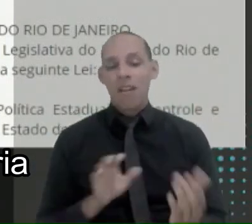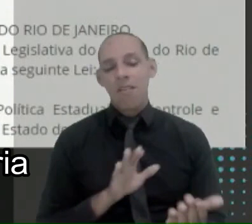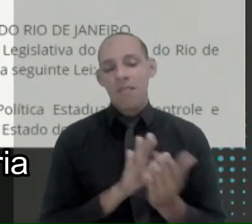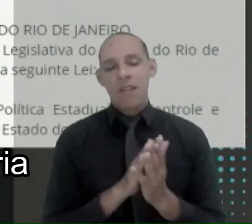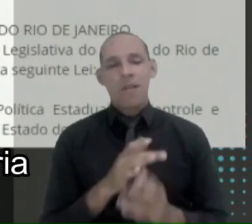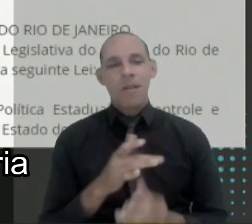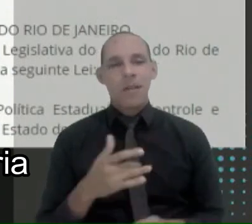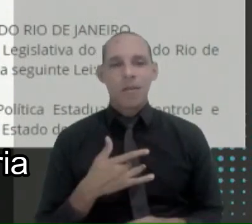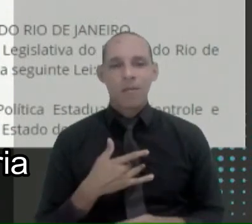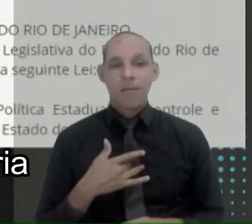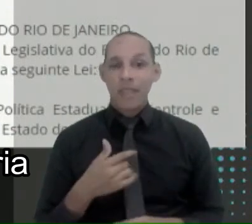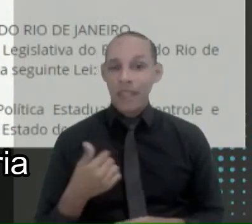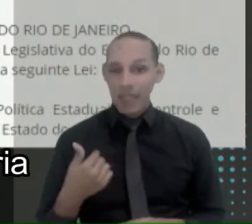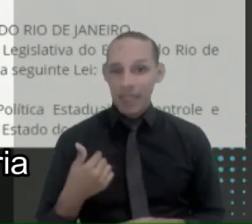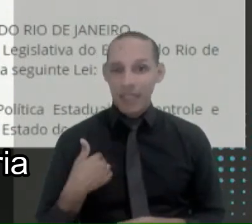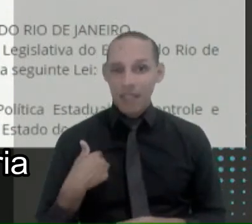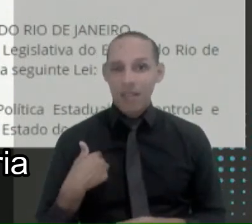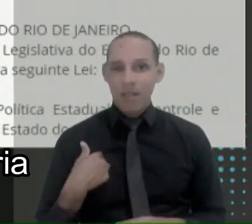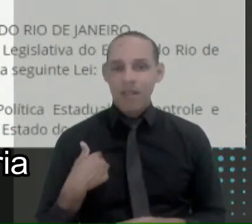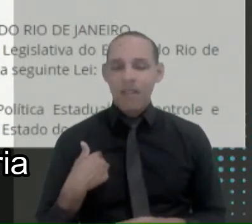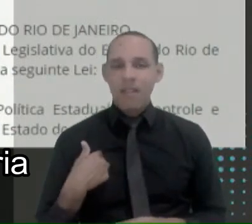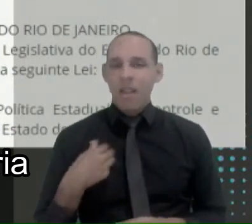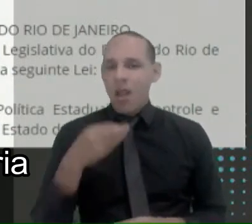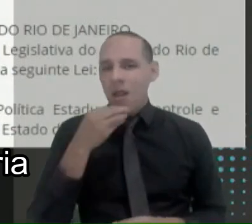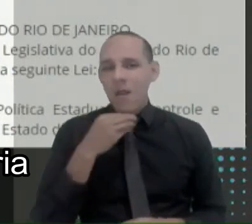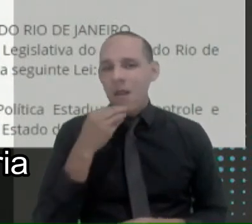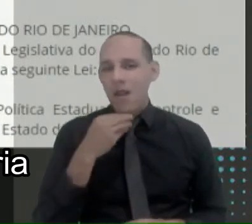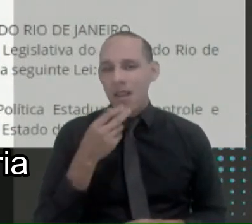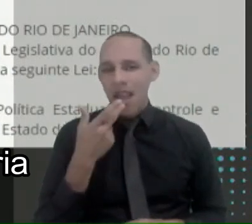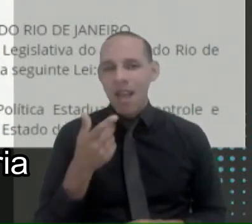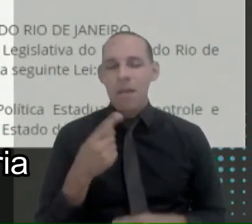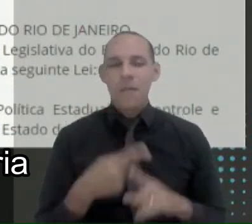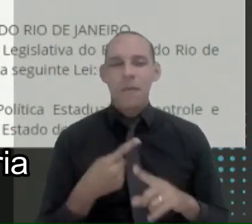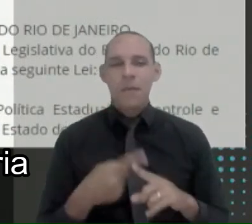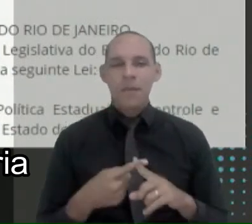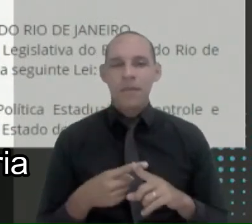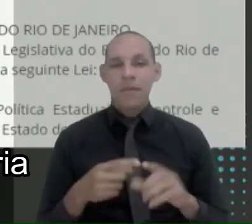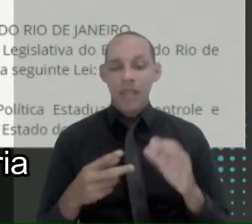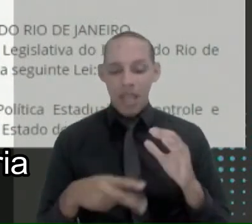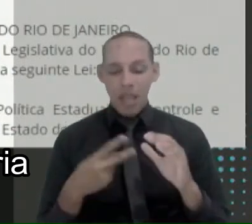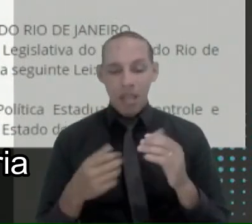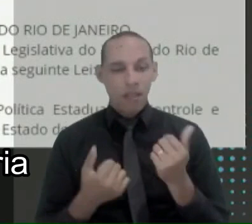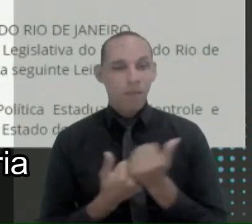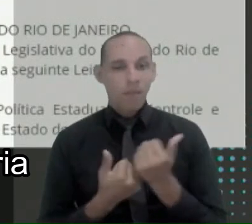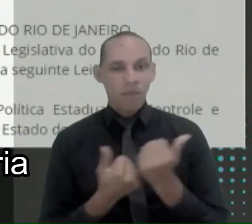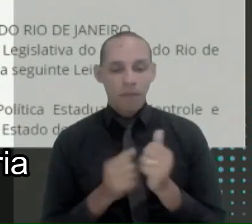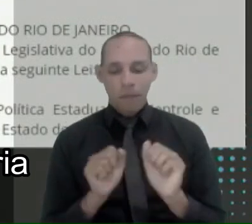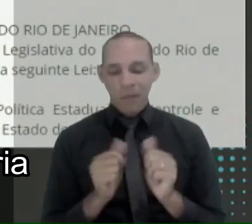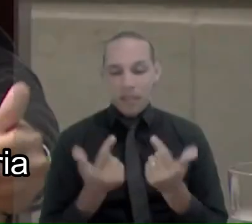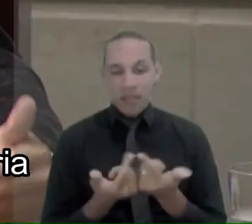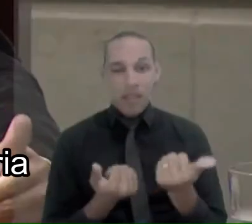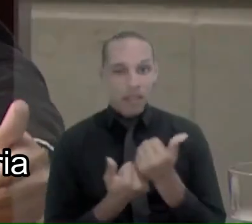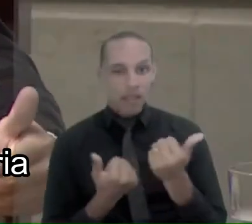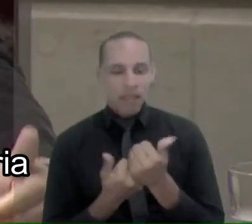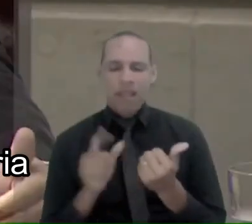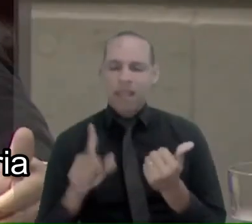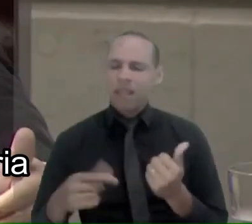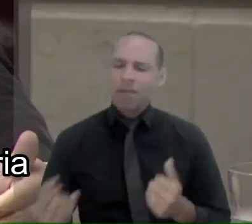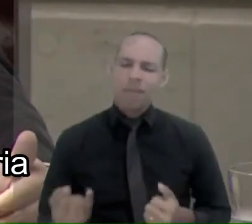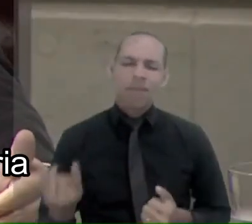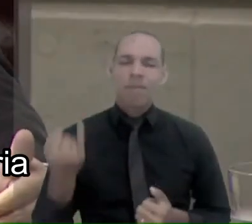E eu coloco como oportunidade, porque ter o apoio da Câmara, ter o apoio da Alerj no enfrentamento é fundamental para que